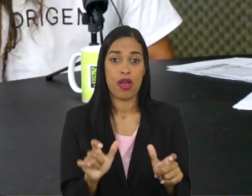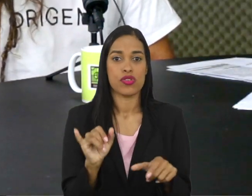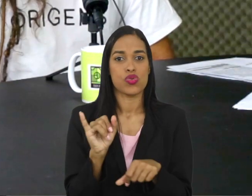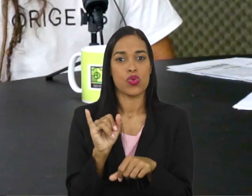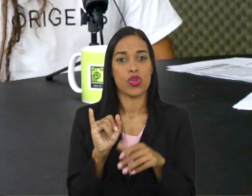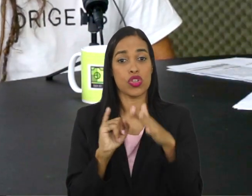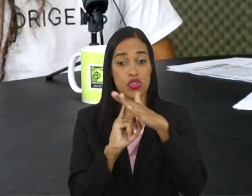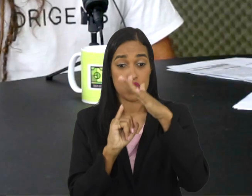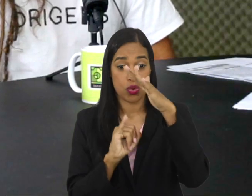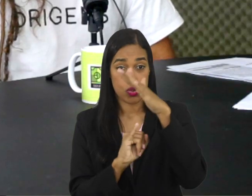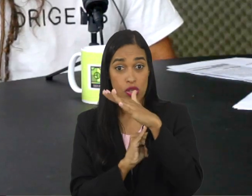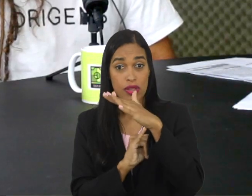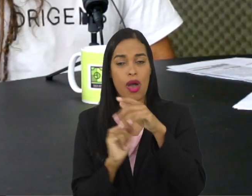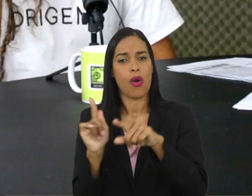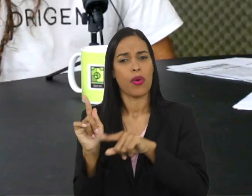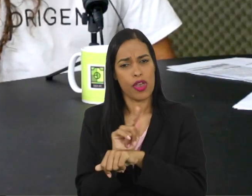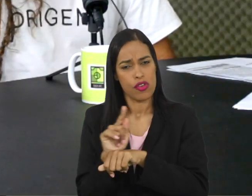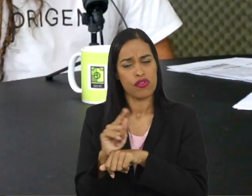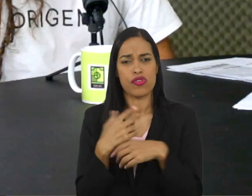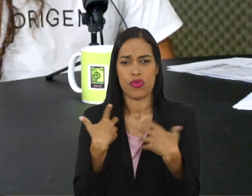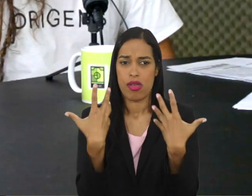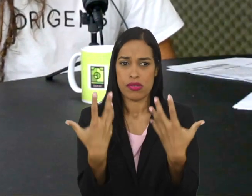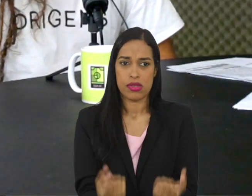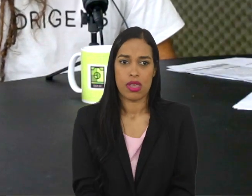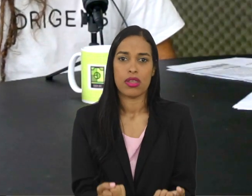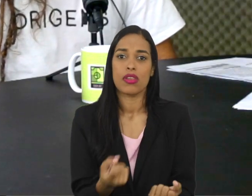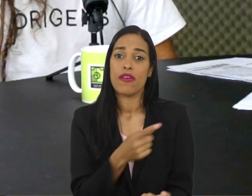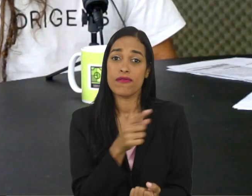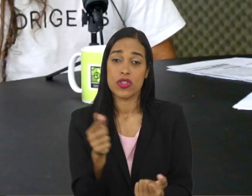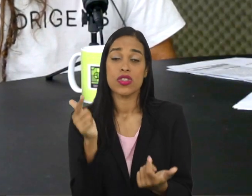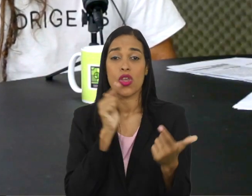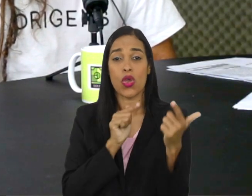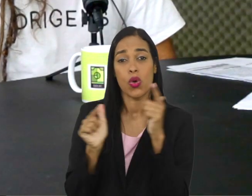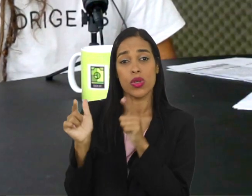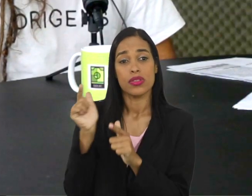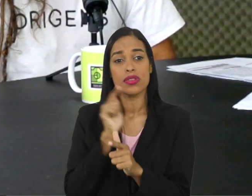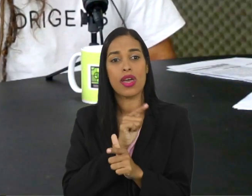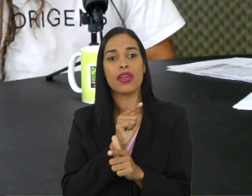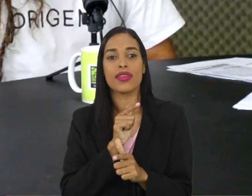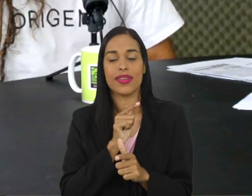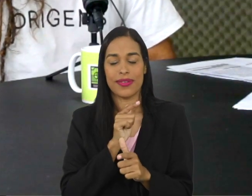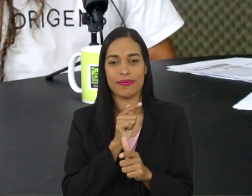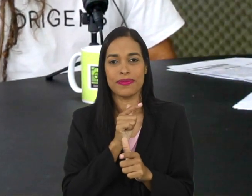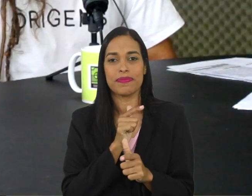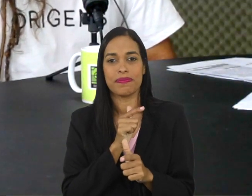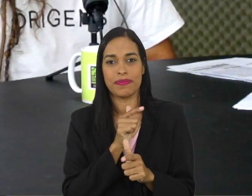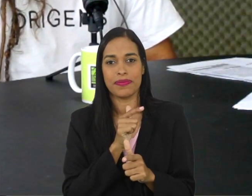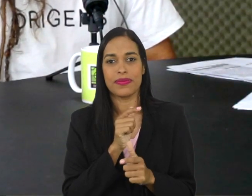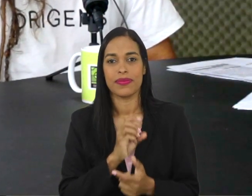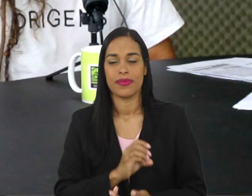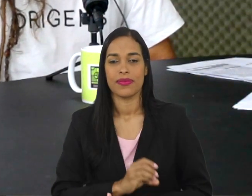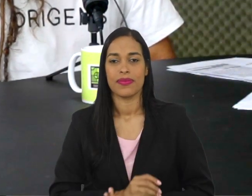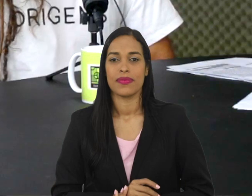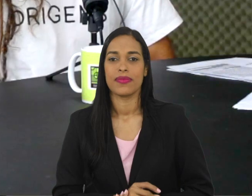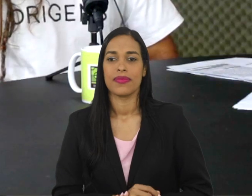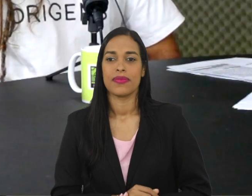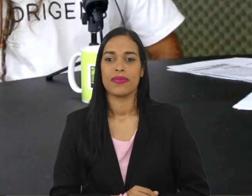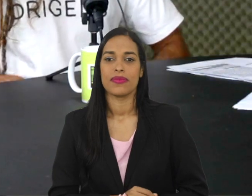espaço institucional que a gestão compra essa briga, você consegue respaldo justamente